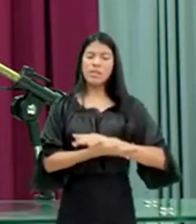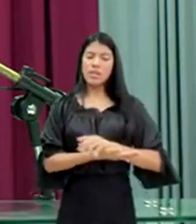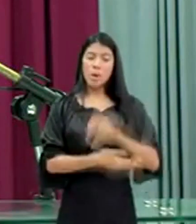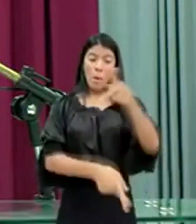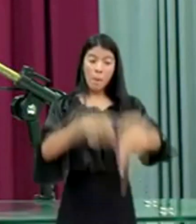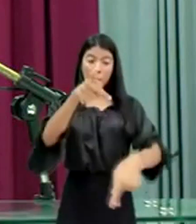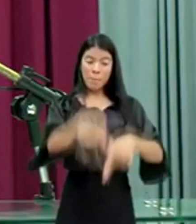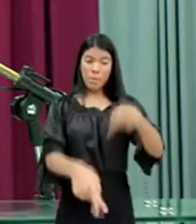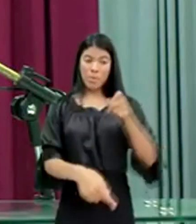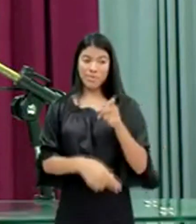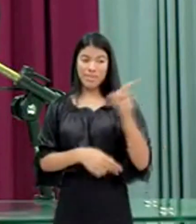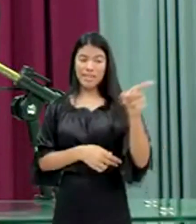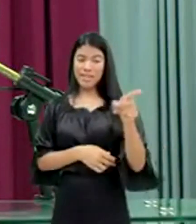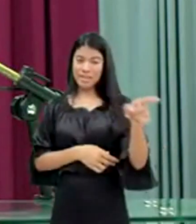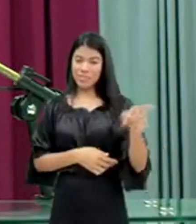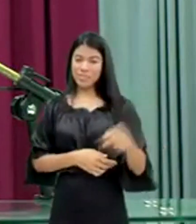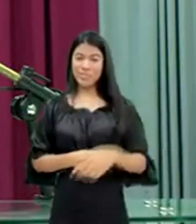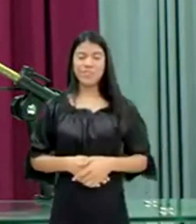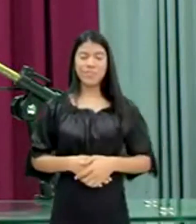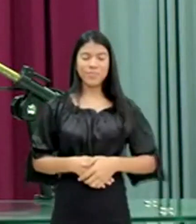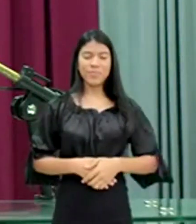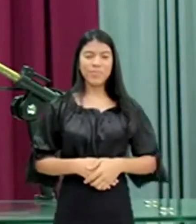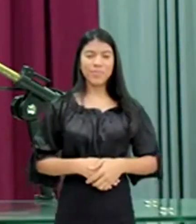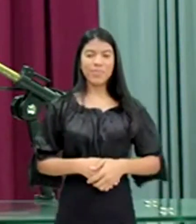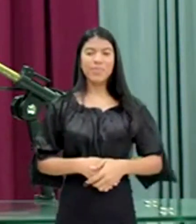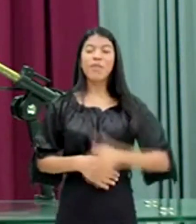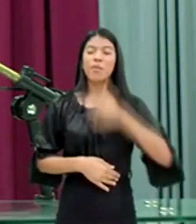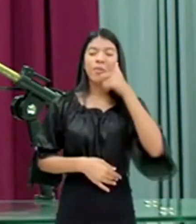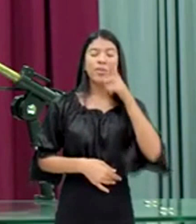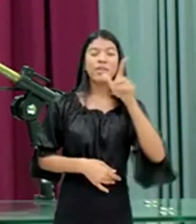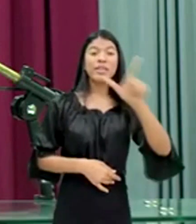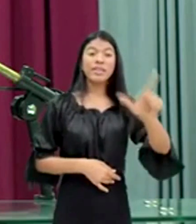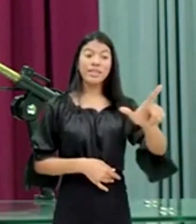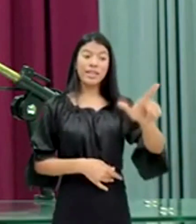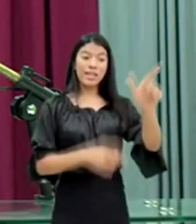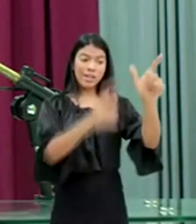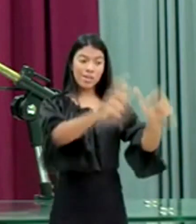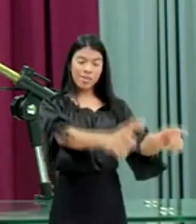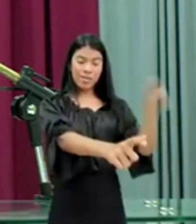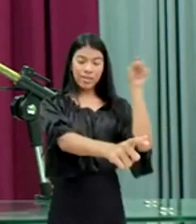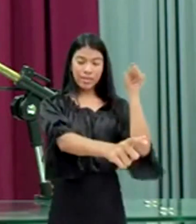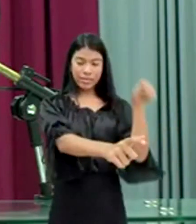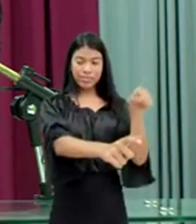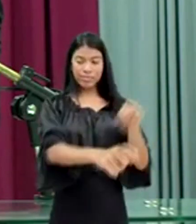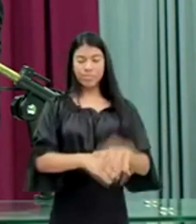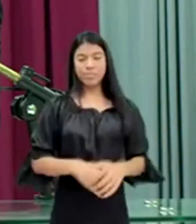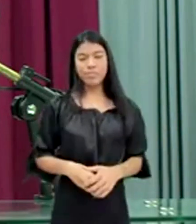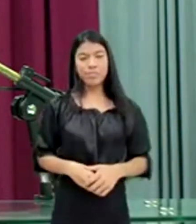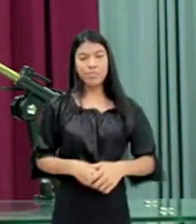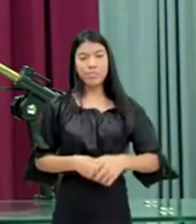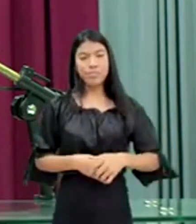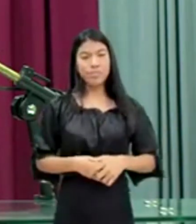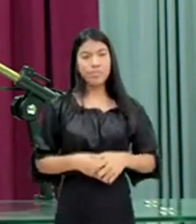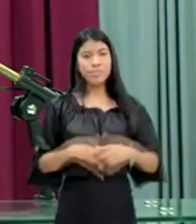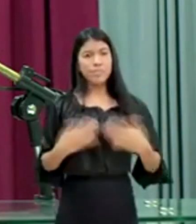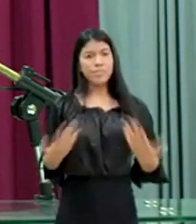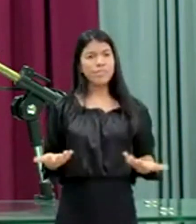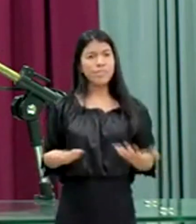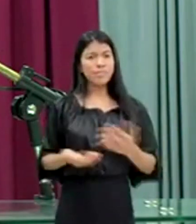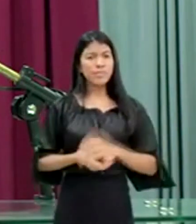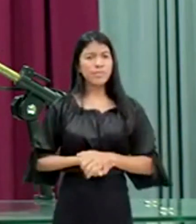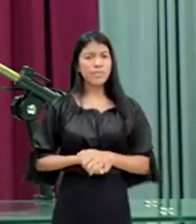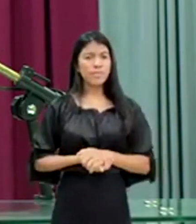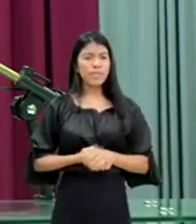destruir aquele povo e nós vamos tomar posse da terra. Ora, em nenhum momento